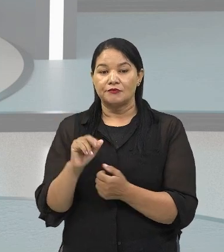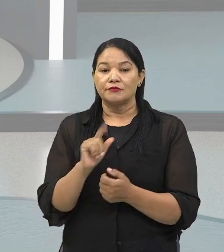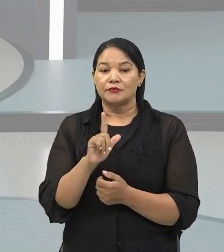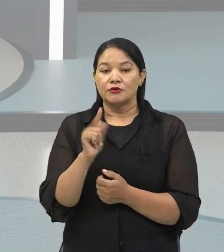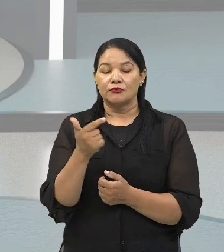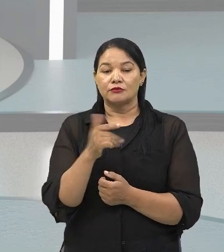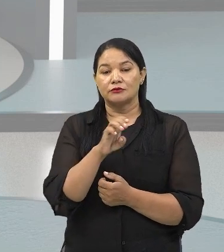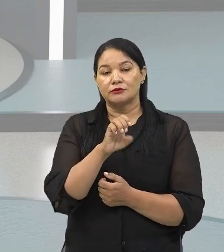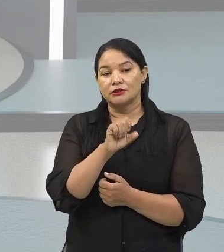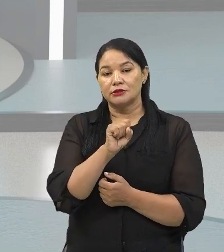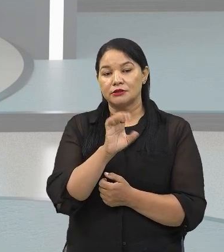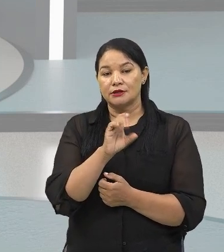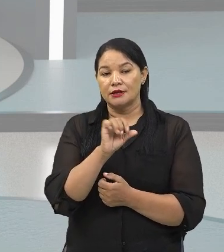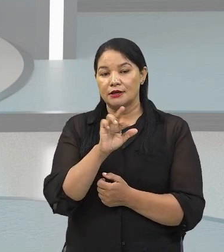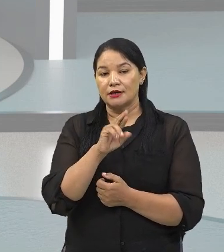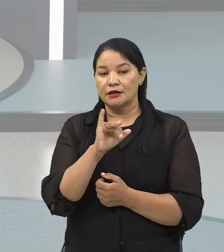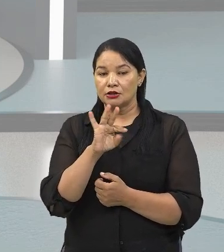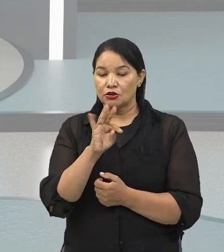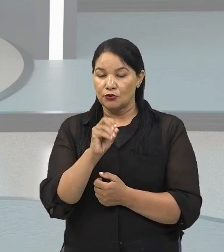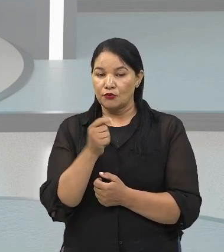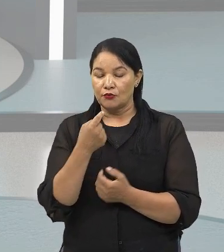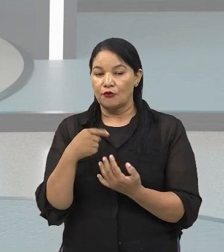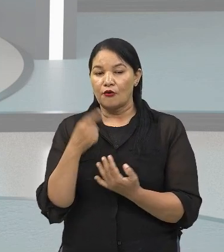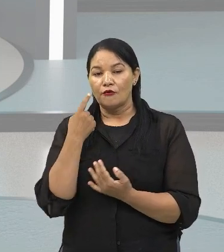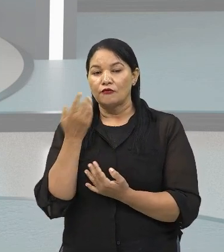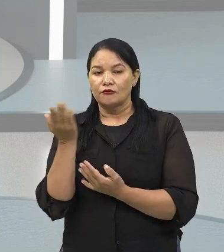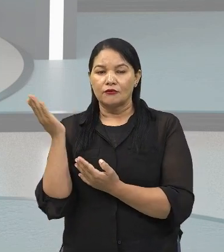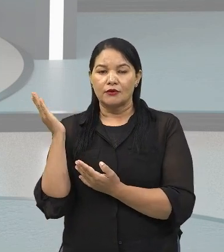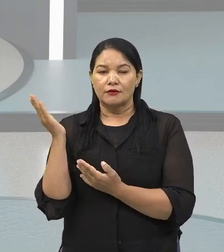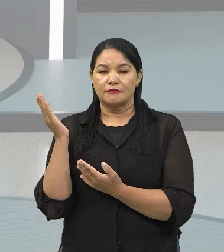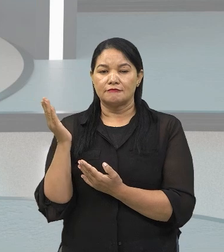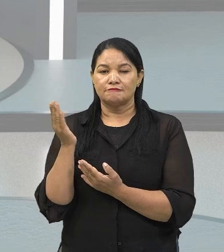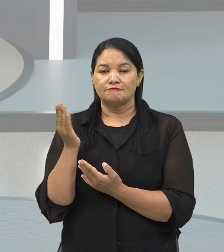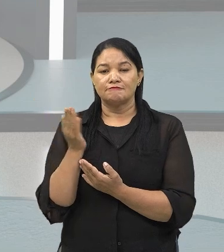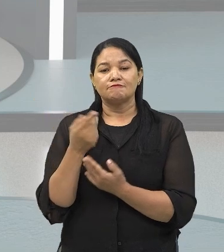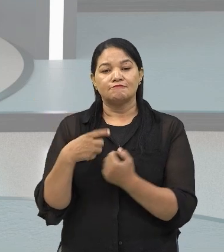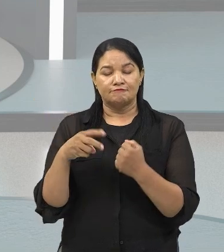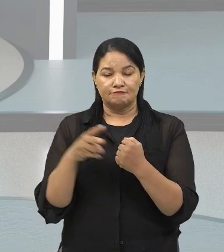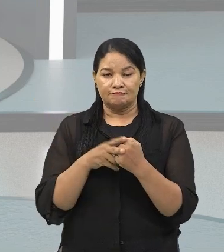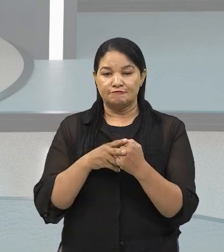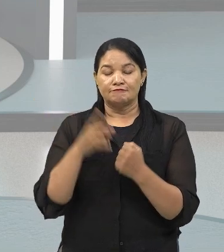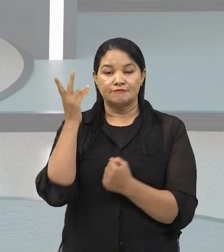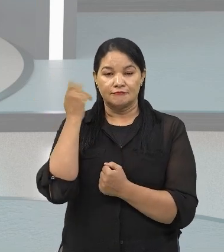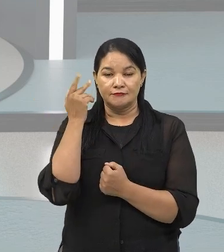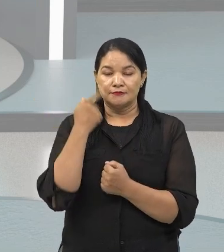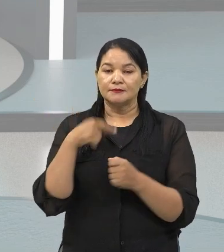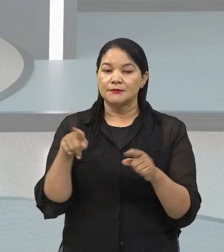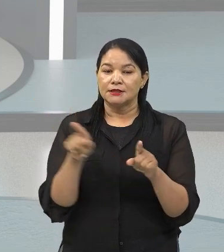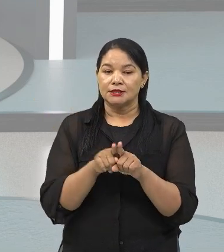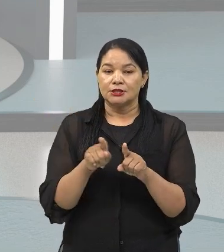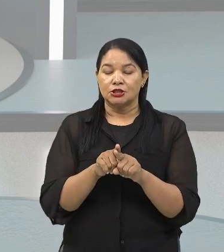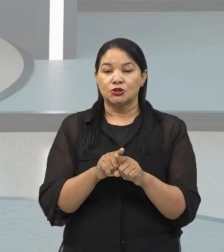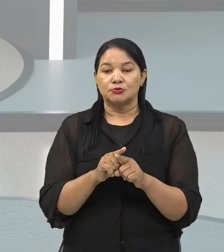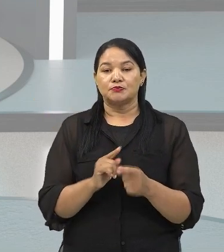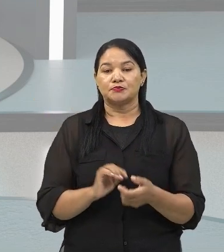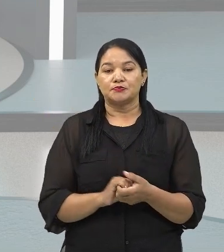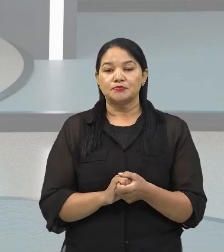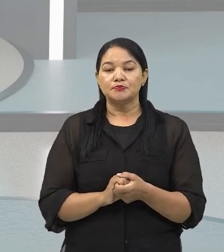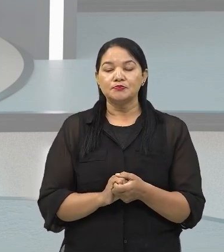del verbo escribir. Escribir é um verbo regular. Somente o particípio é